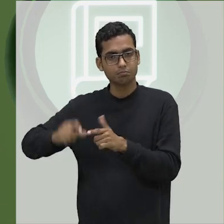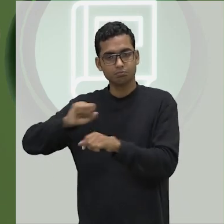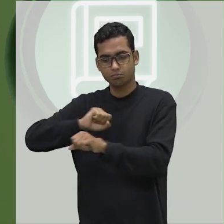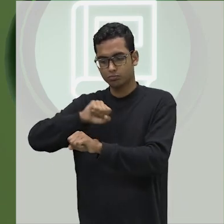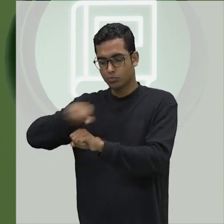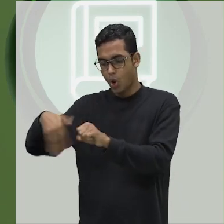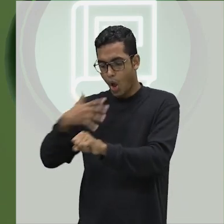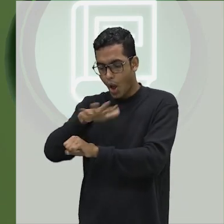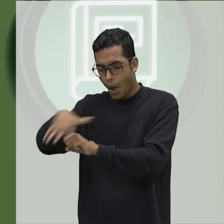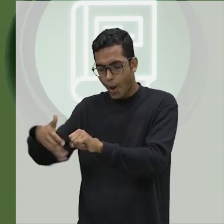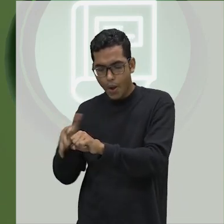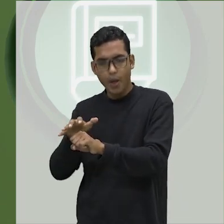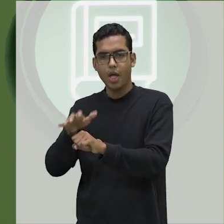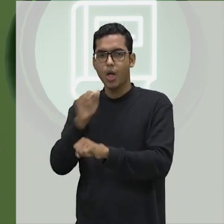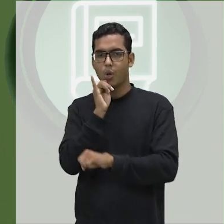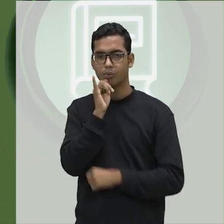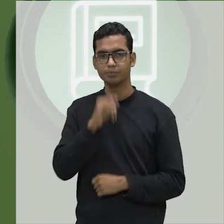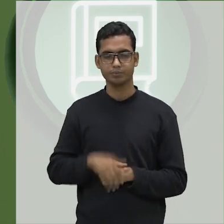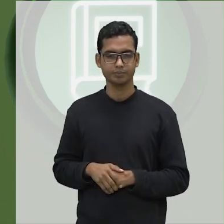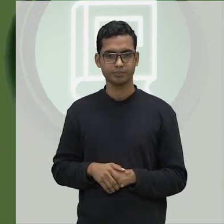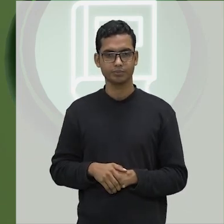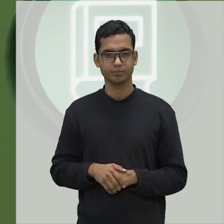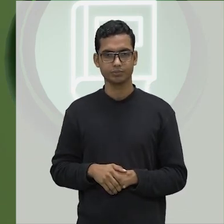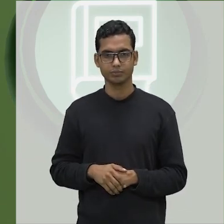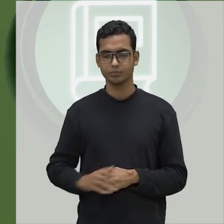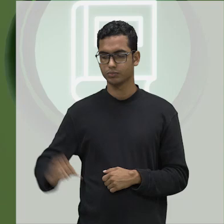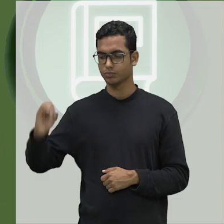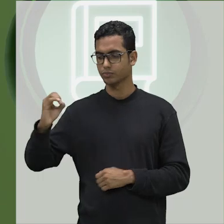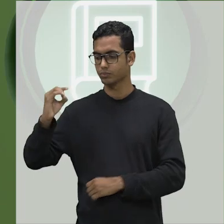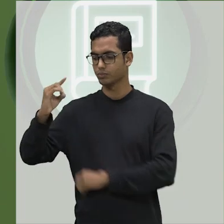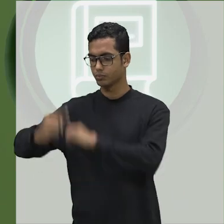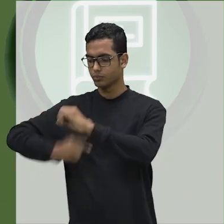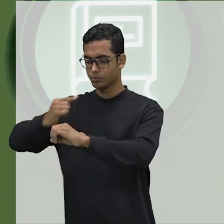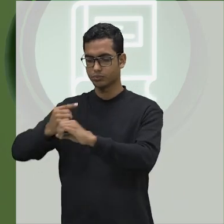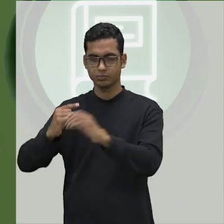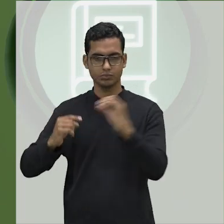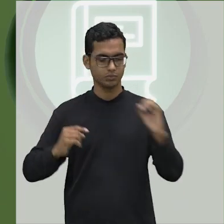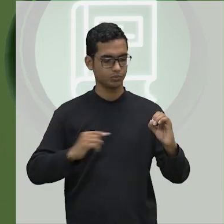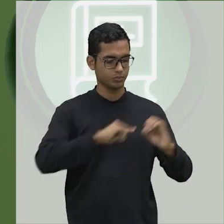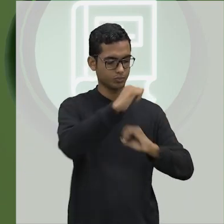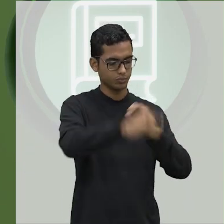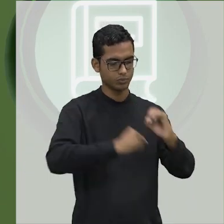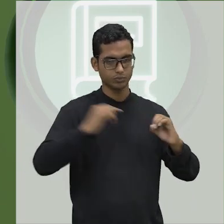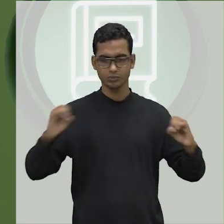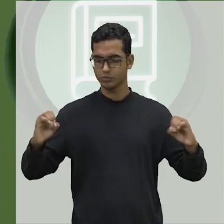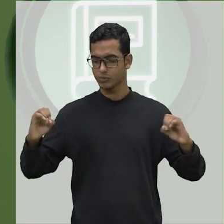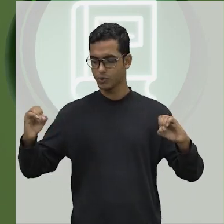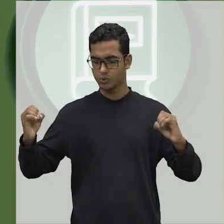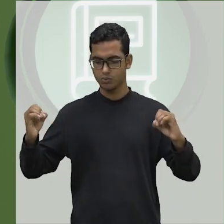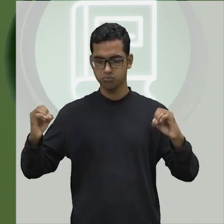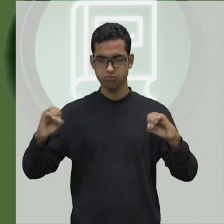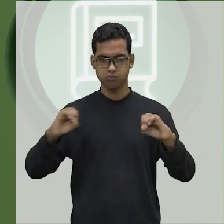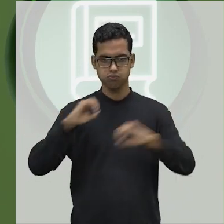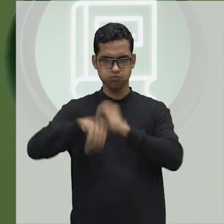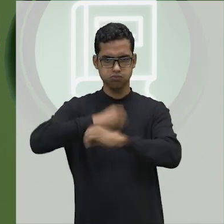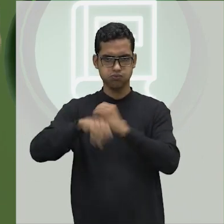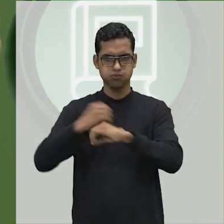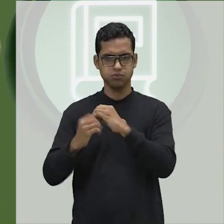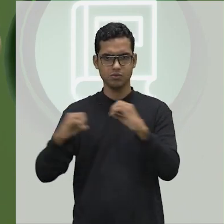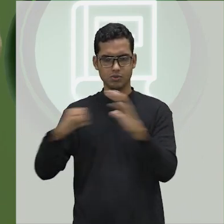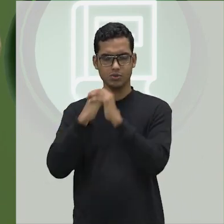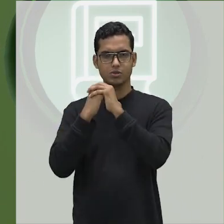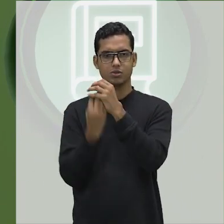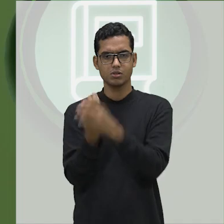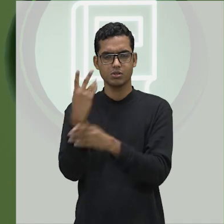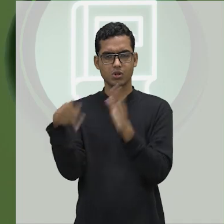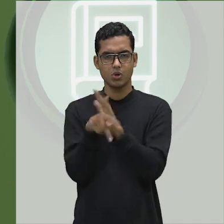exemplo, quando dois átomos interagem de modo a formar uma molécula, eles deixam as suas características originais